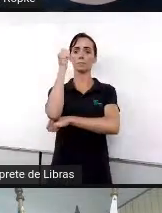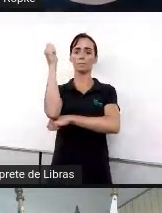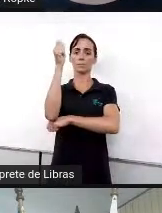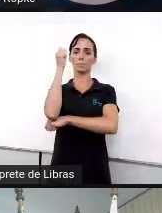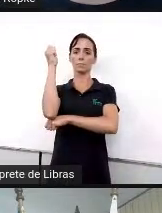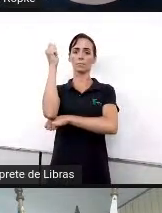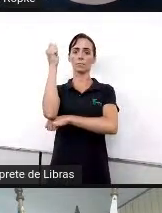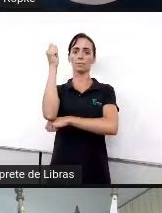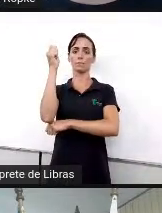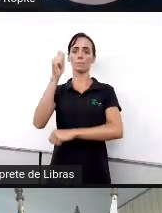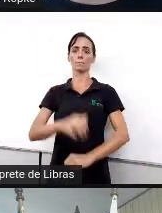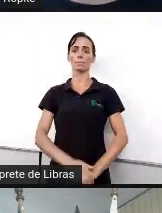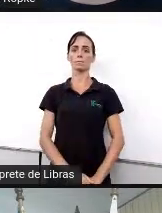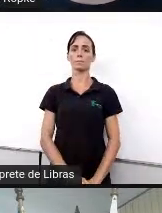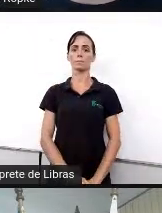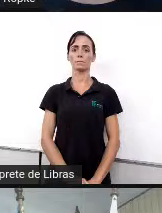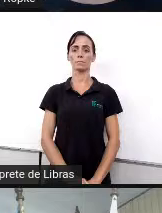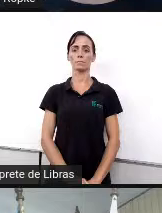Sul.